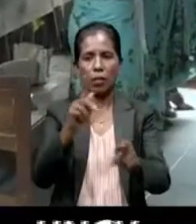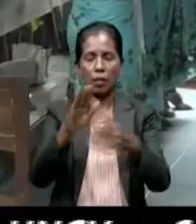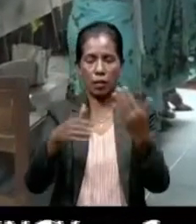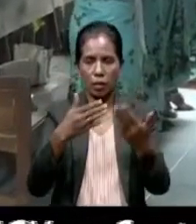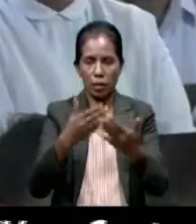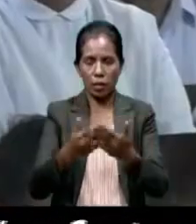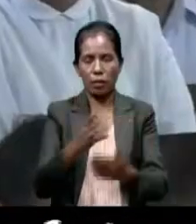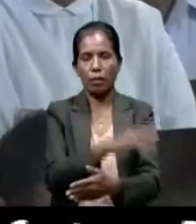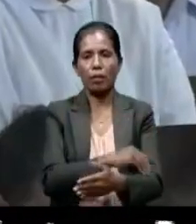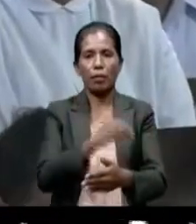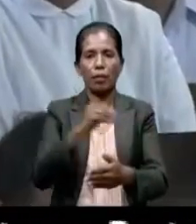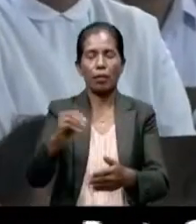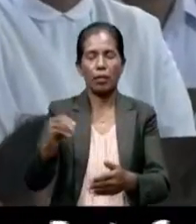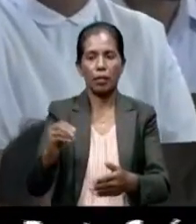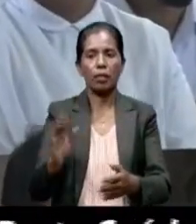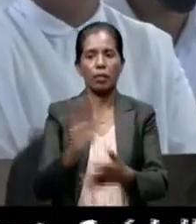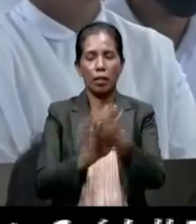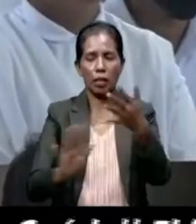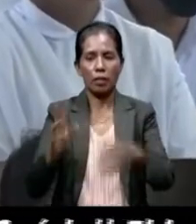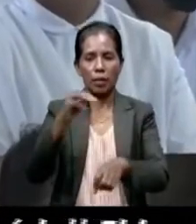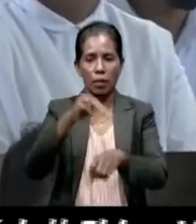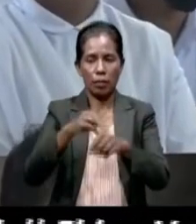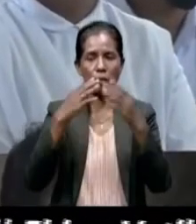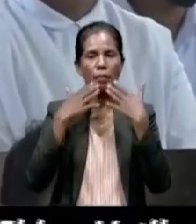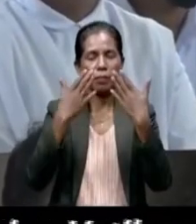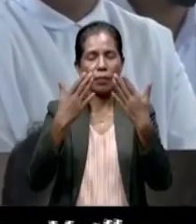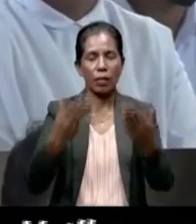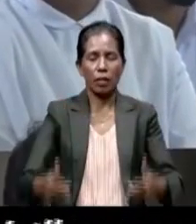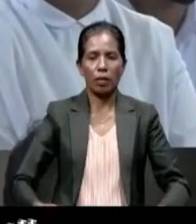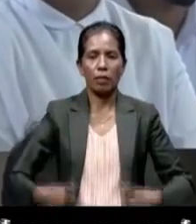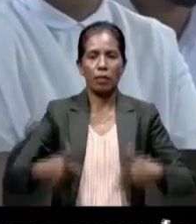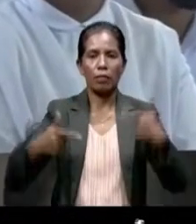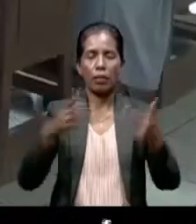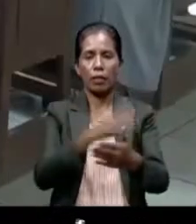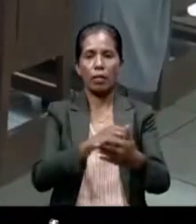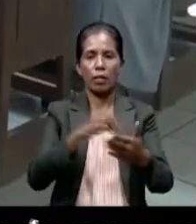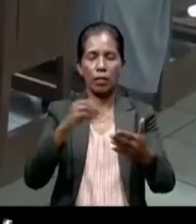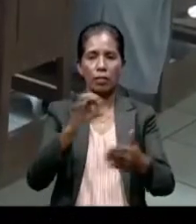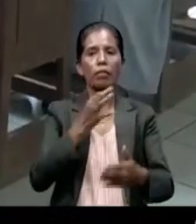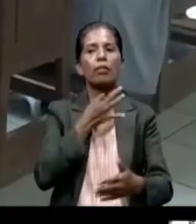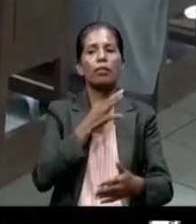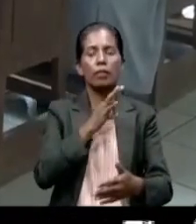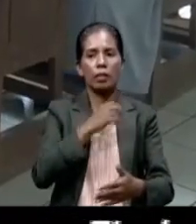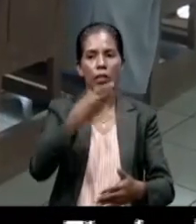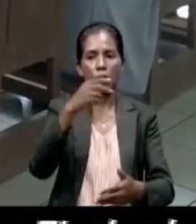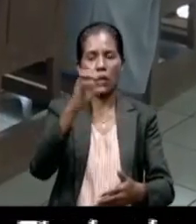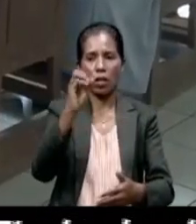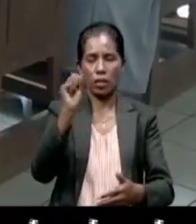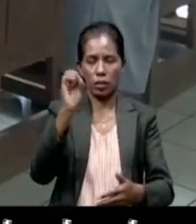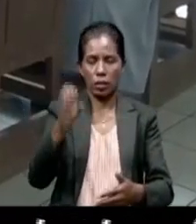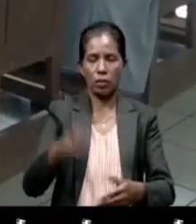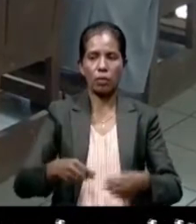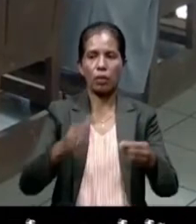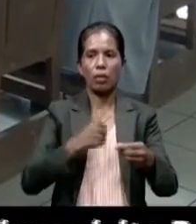estação misionário Kanono celebra missa agradecimento vida religiosa ba frater Josep Bile nebe oferece amba